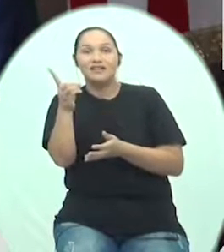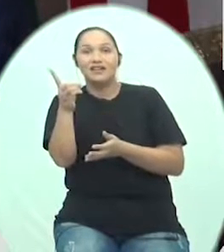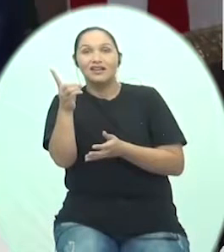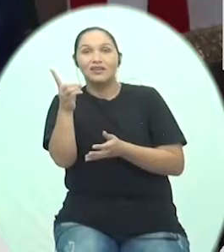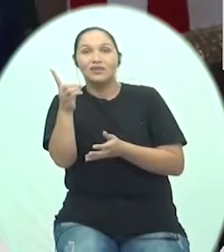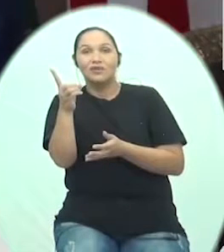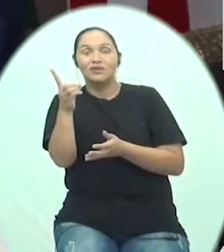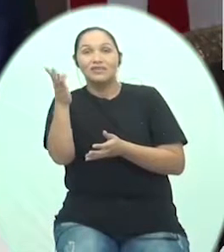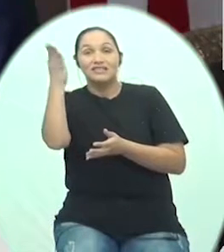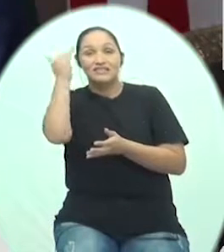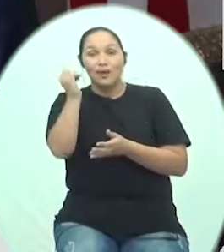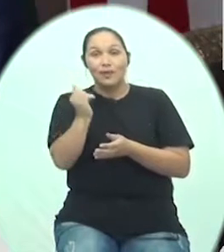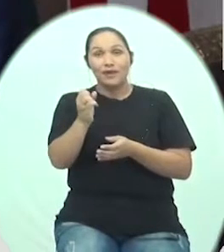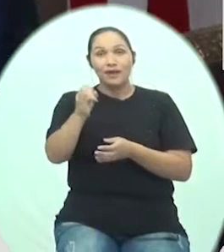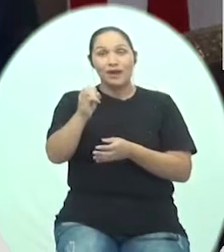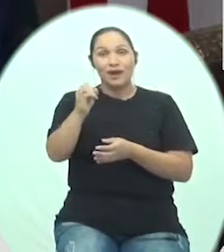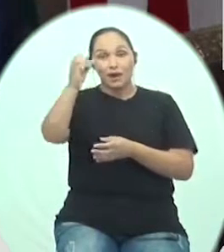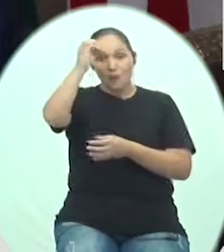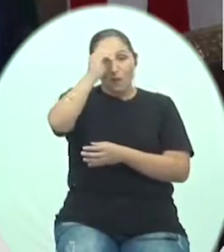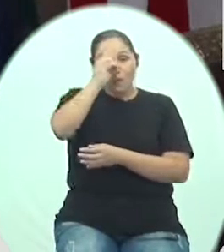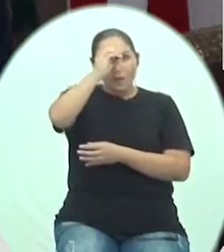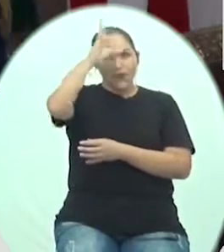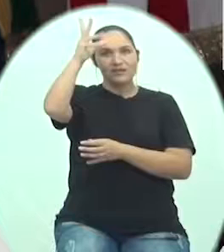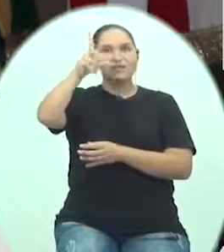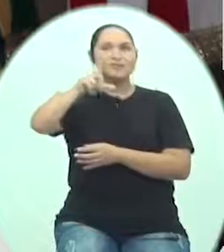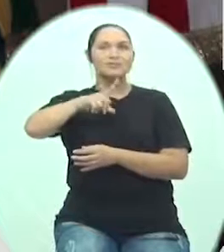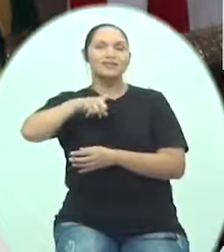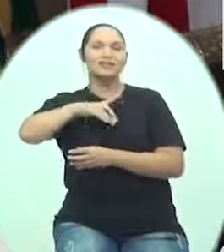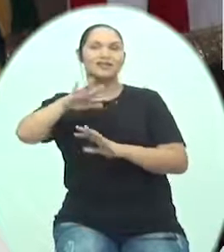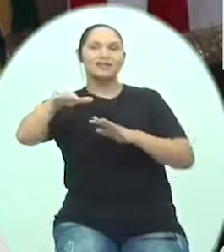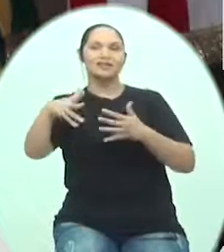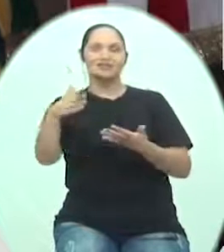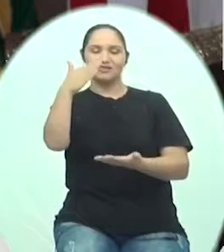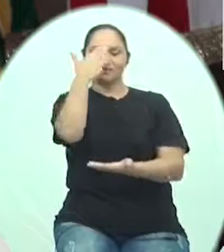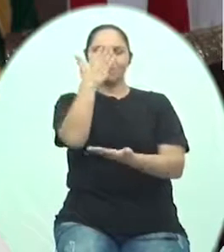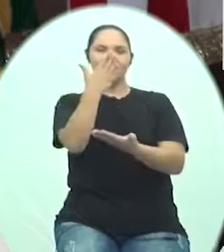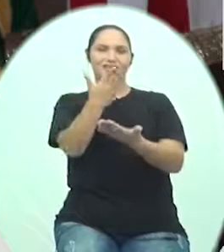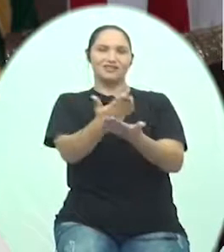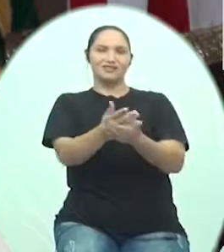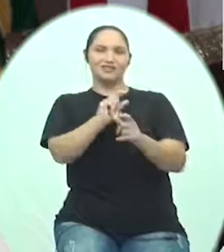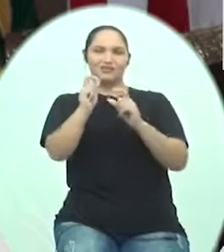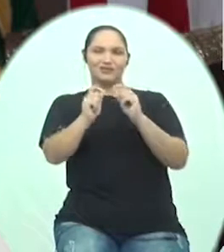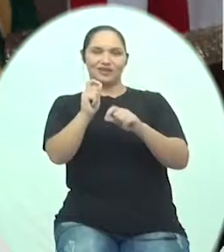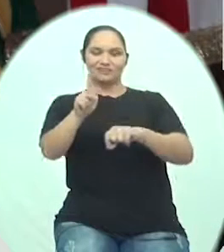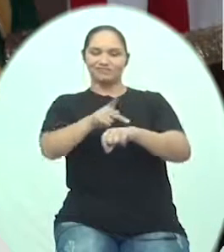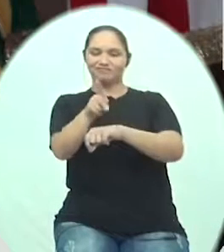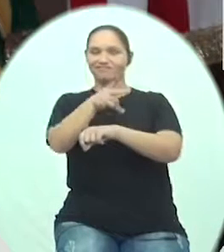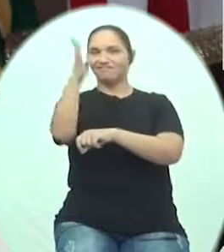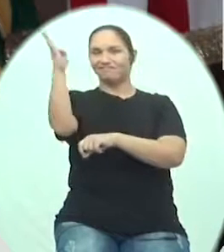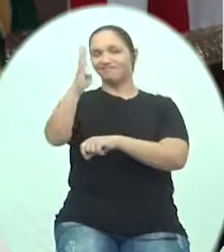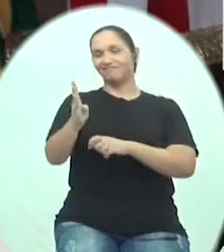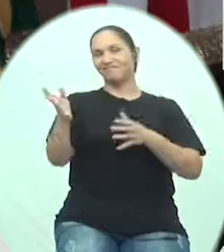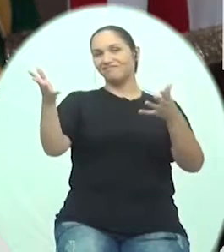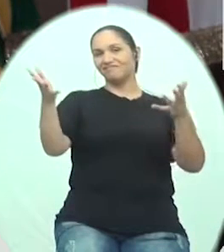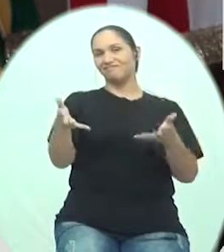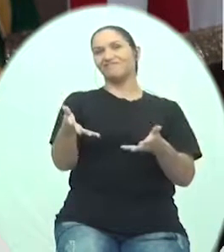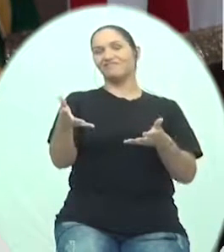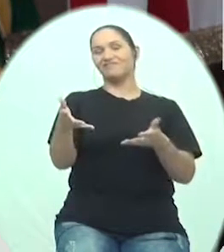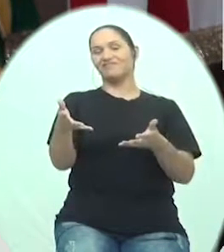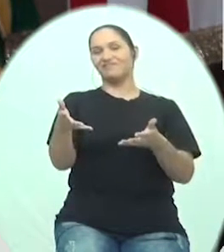espirituais isso nos leva a crer que o Brasil realmente está vivendo um tempo